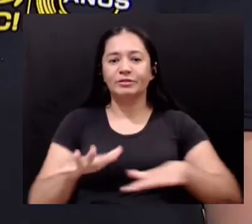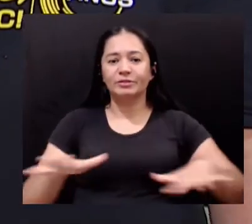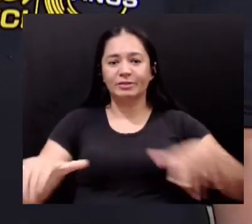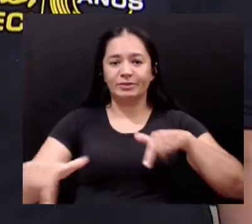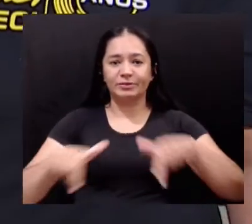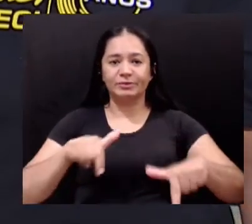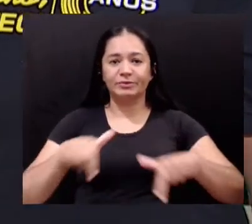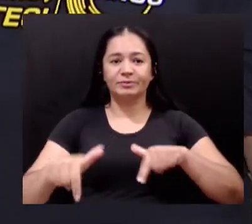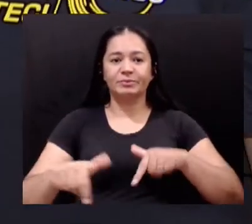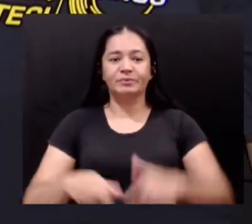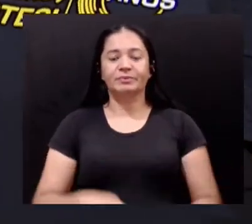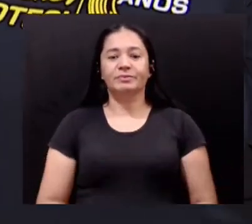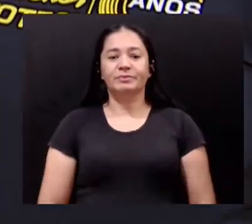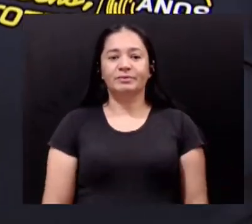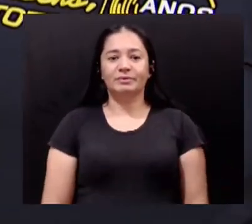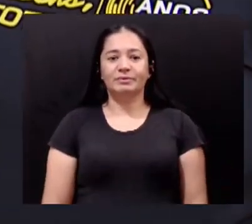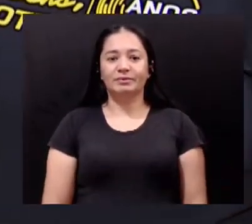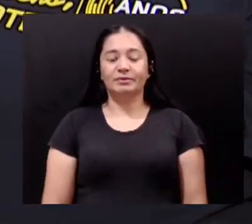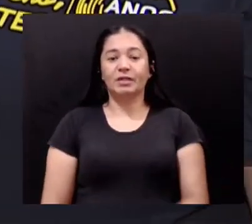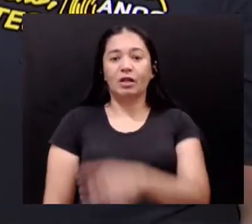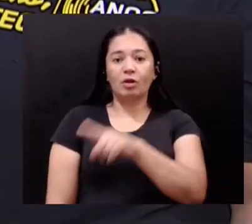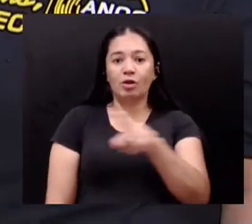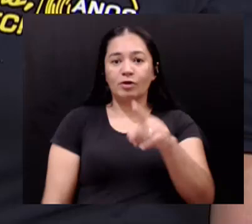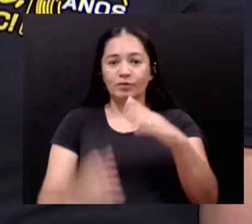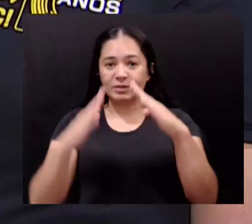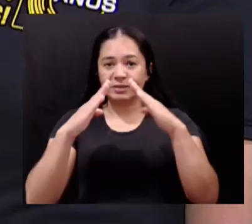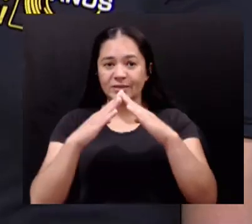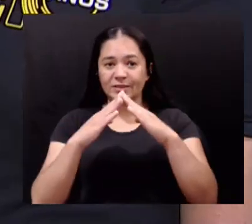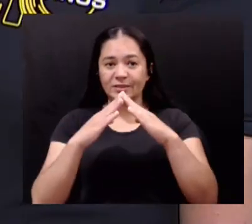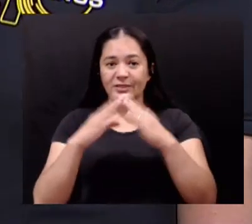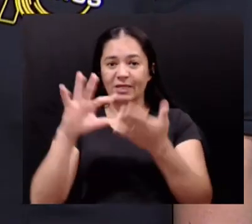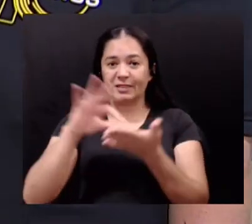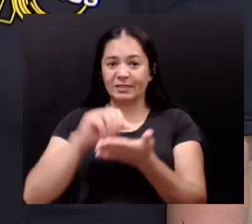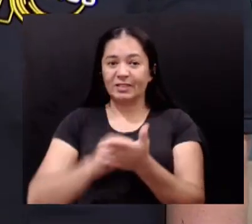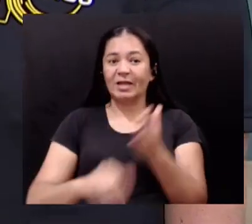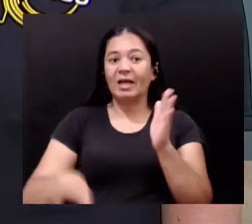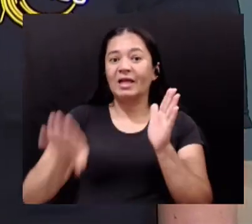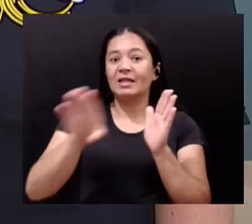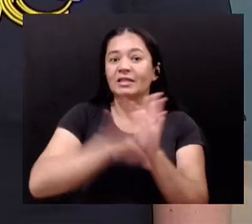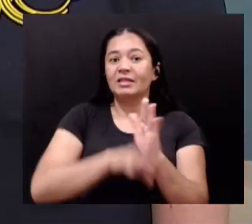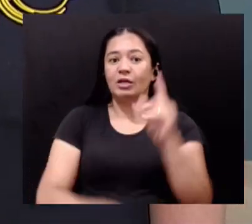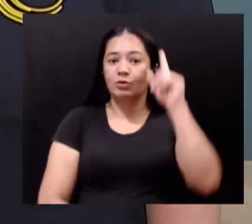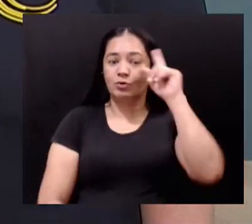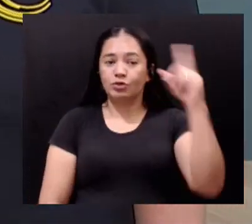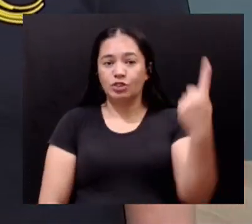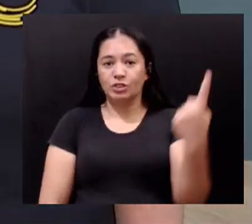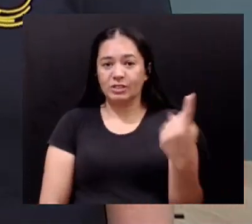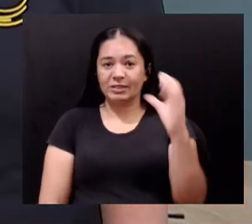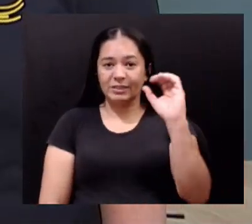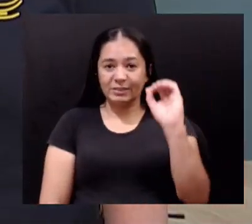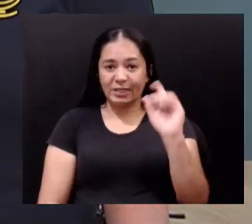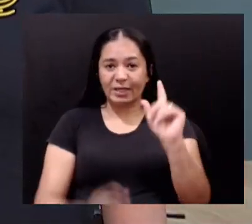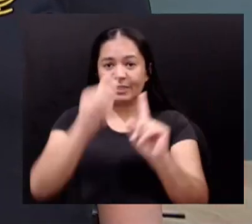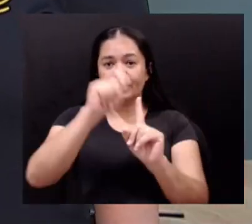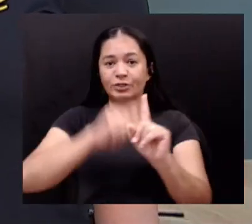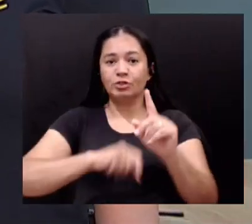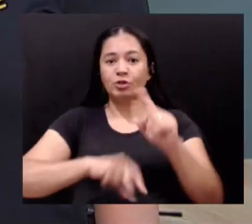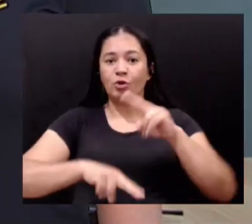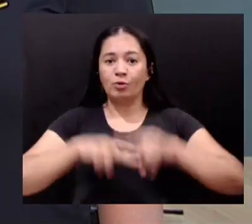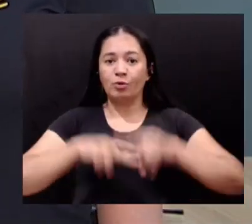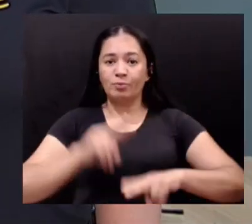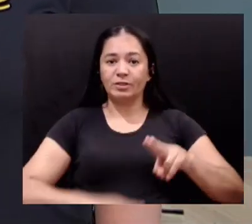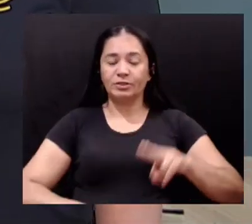olha, para o pessoal de casa, a inscrição vai até o dia 10 de junho. Repete aí para o pessoal de casa, para o pessoal colocar aqui